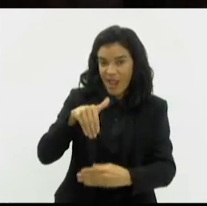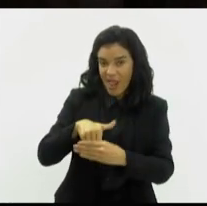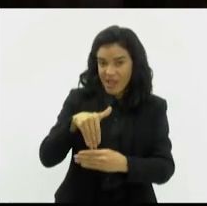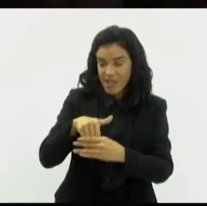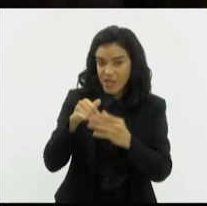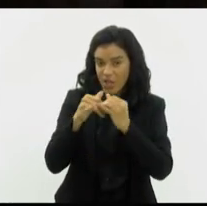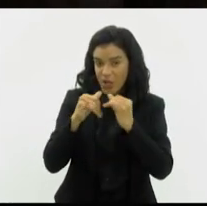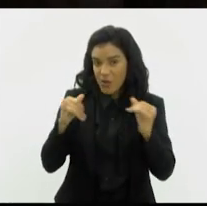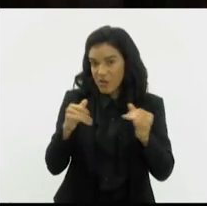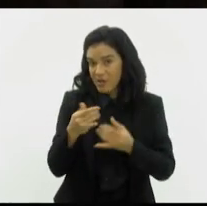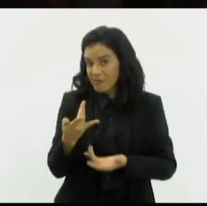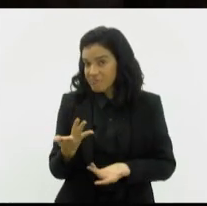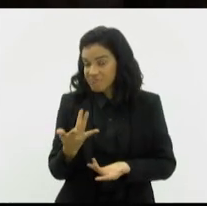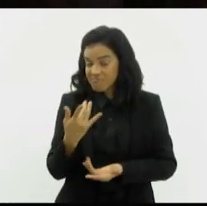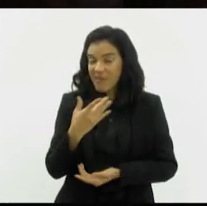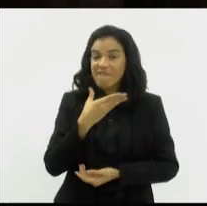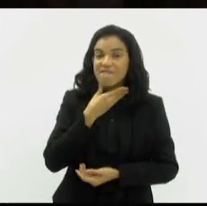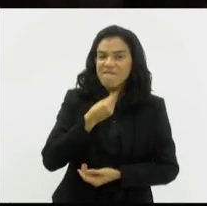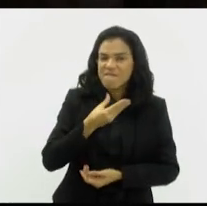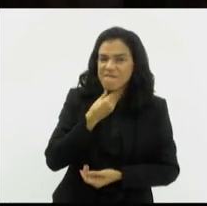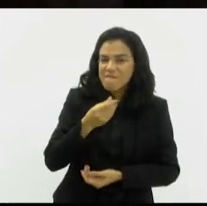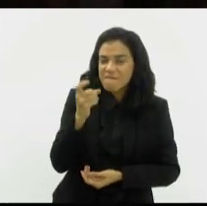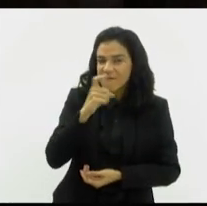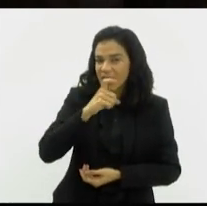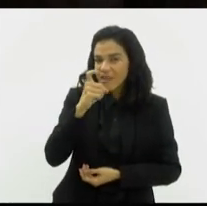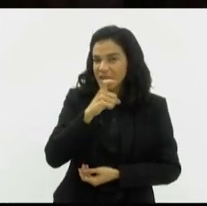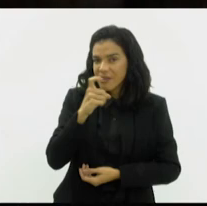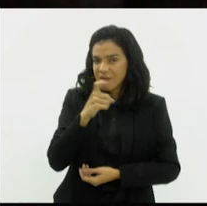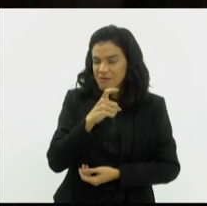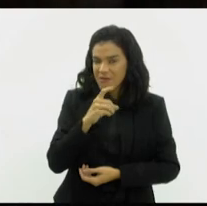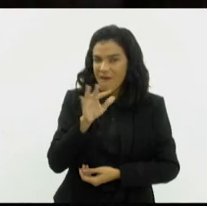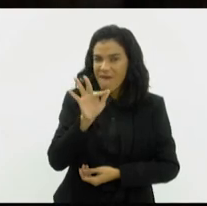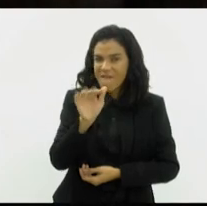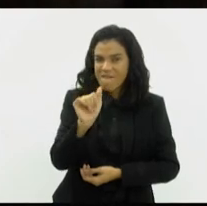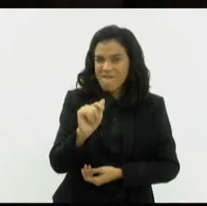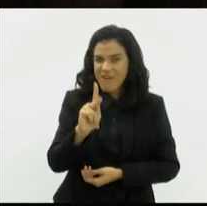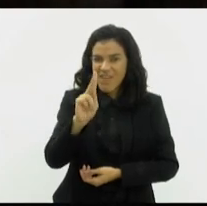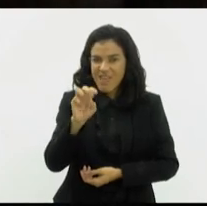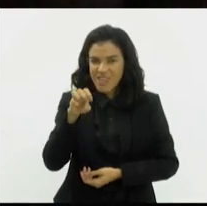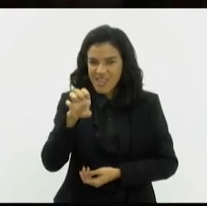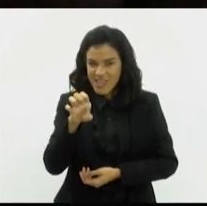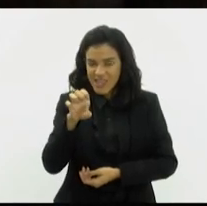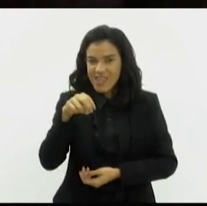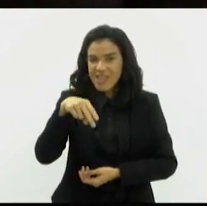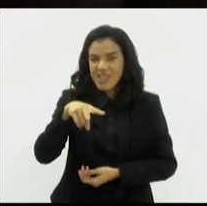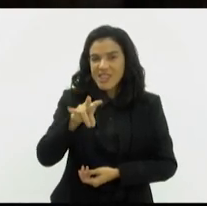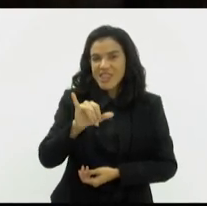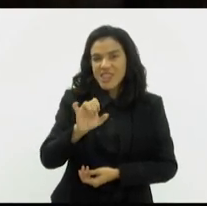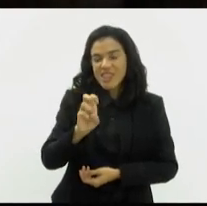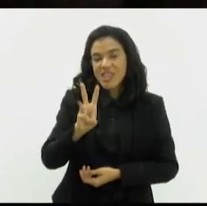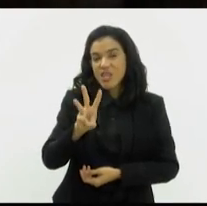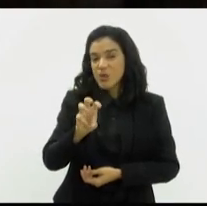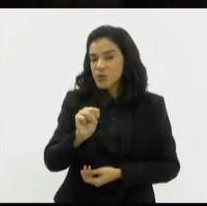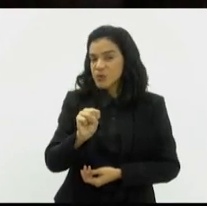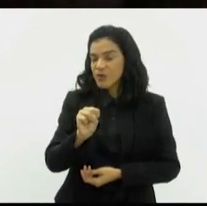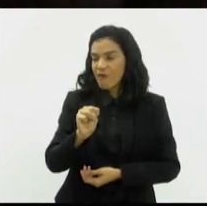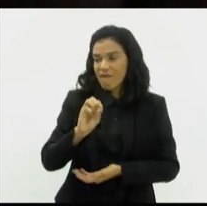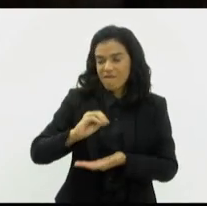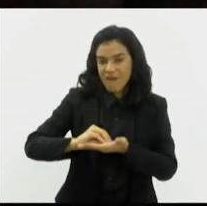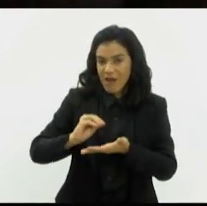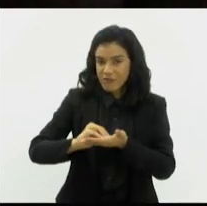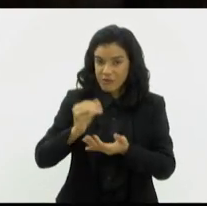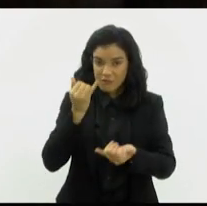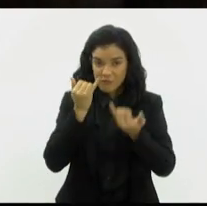de fake news. Fake news. Já pararam para analisar isso? Que chamam também de desinformação.